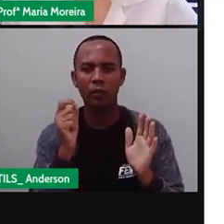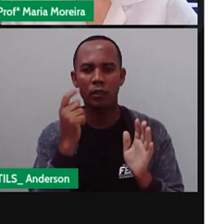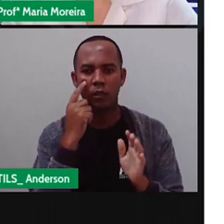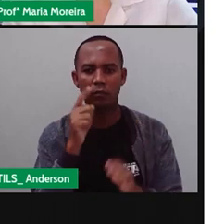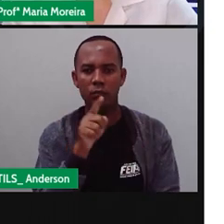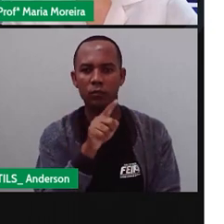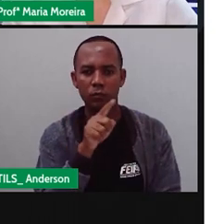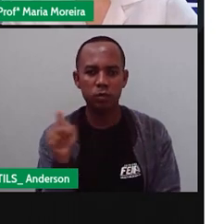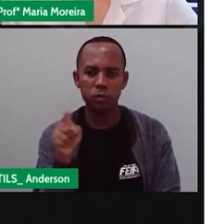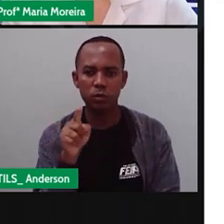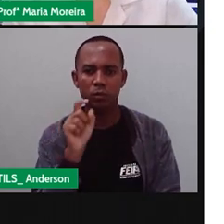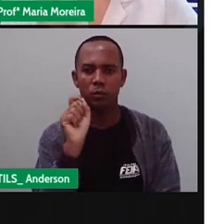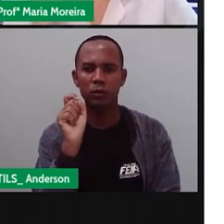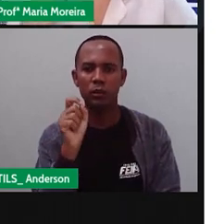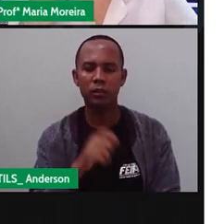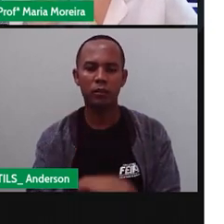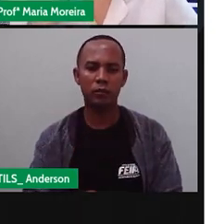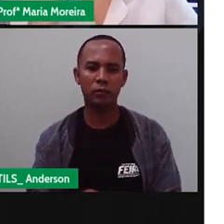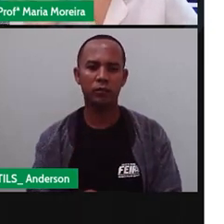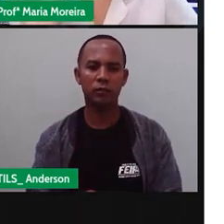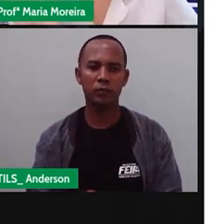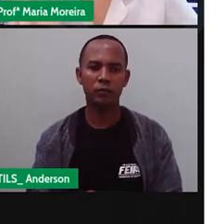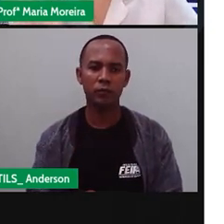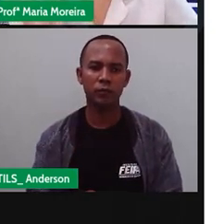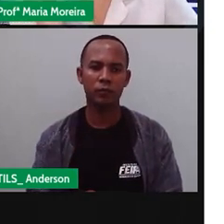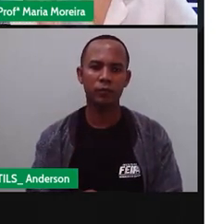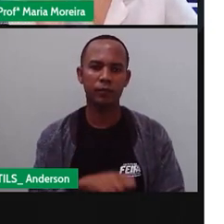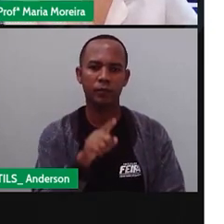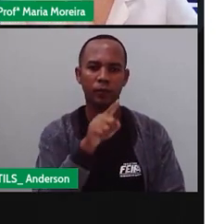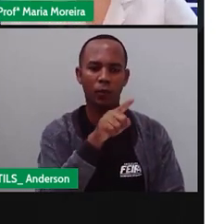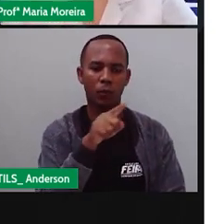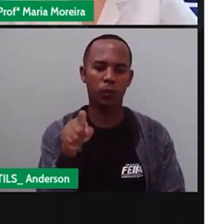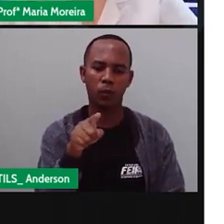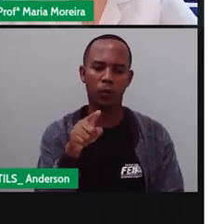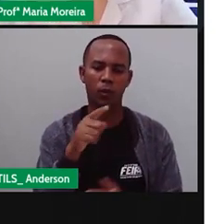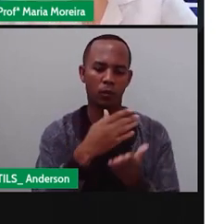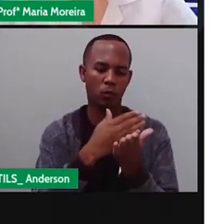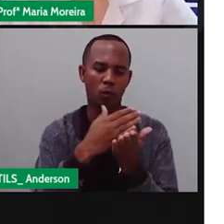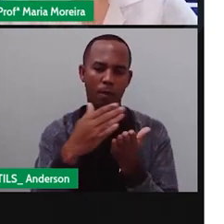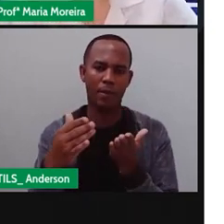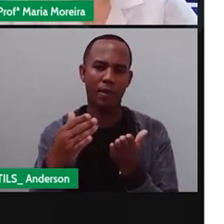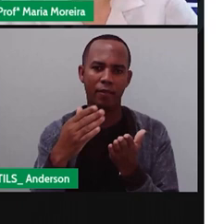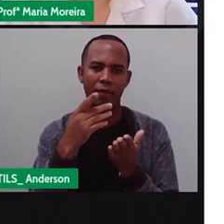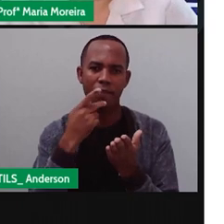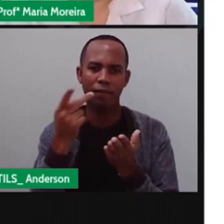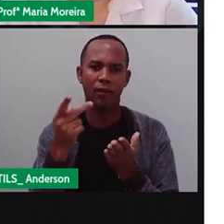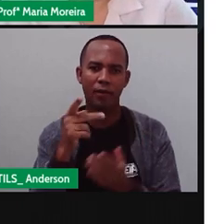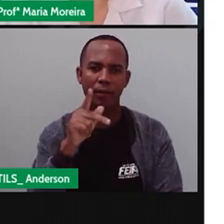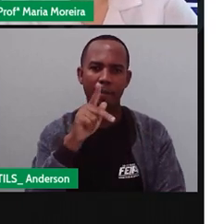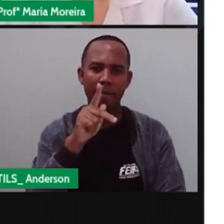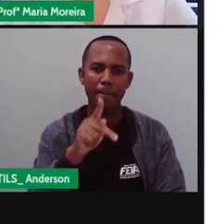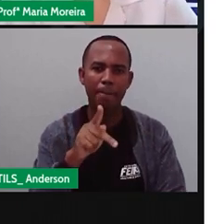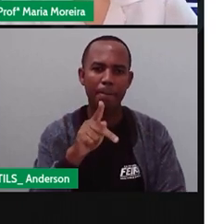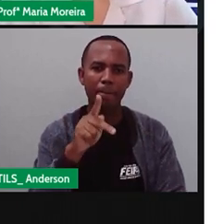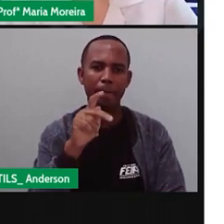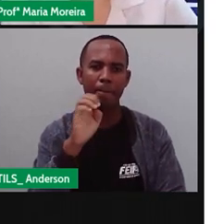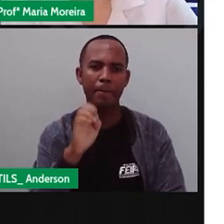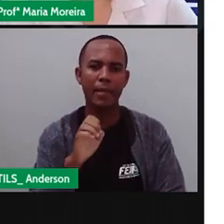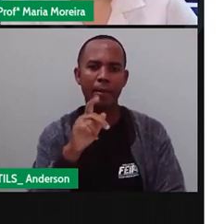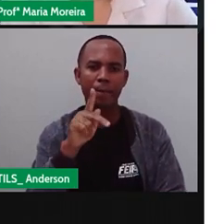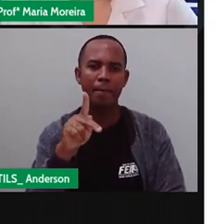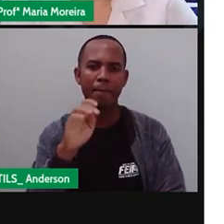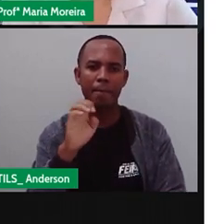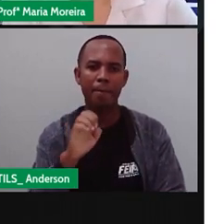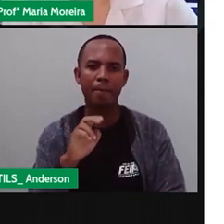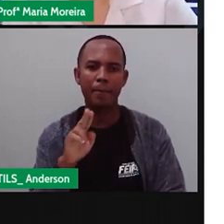travessão? Que ele dá o quê? Ó, o travessão aparece no início de uma fala. E aí tem Pepeu, Pepeu. E aí depois tem